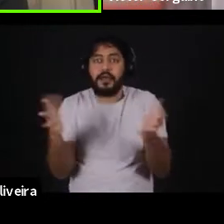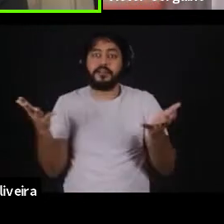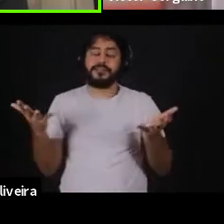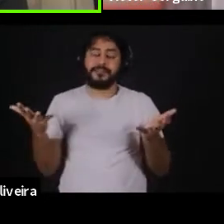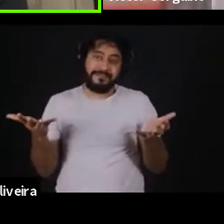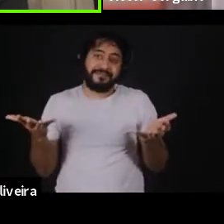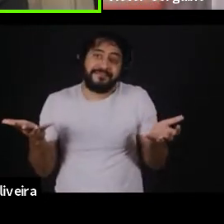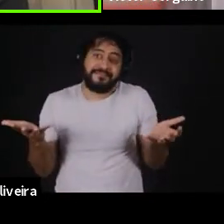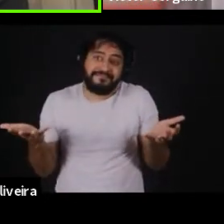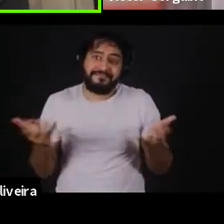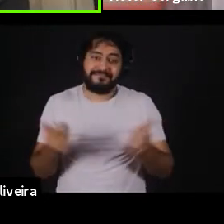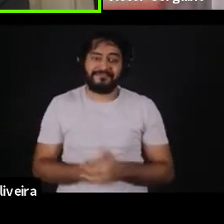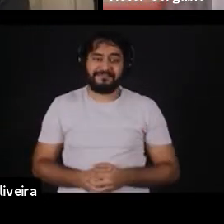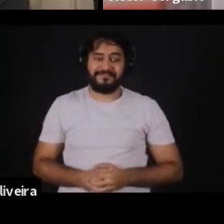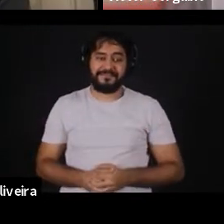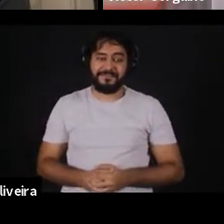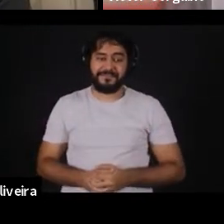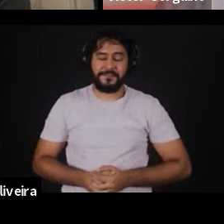Curioso.